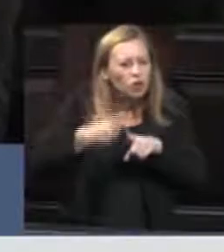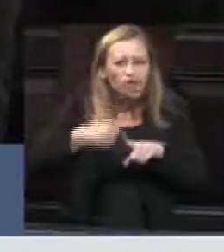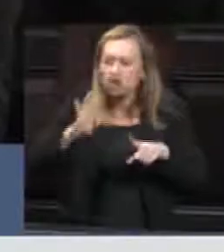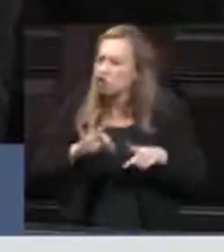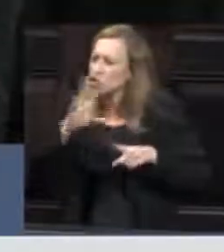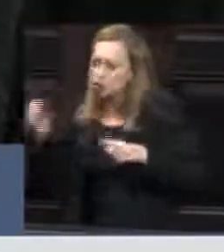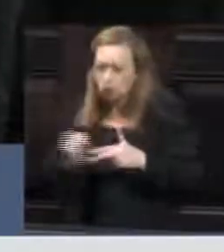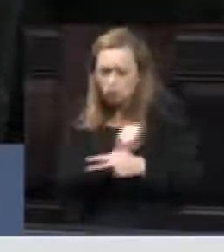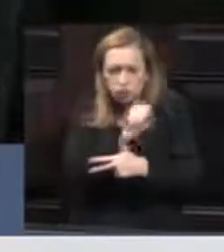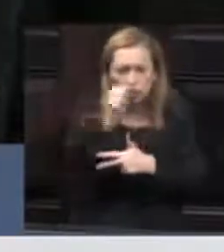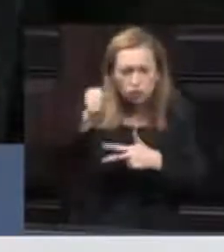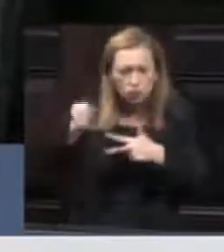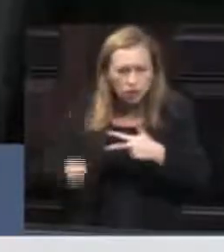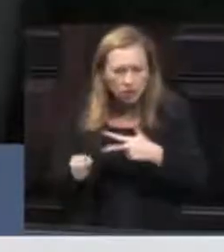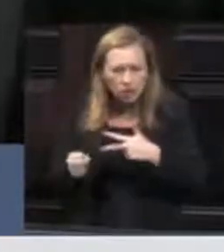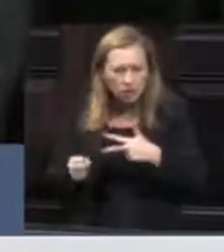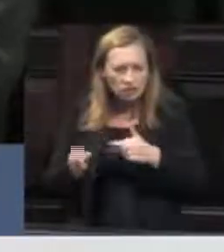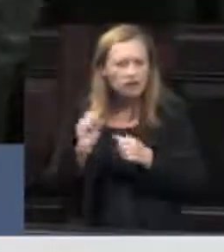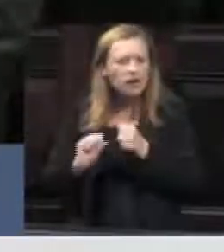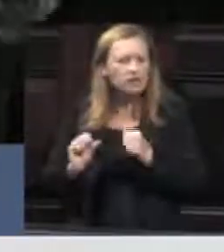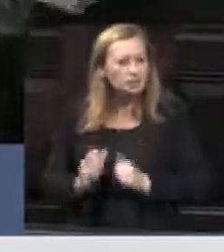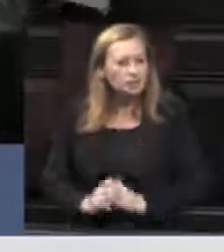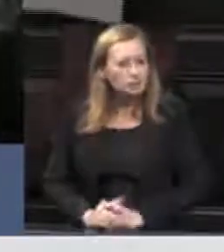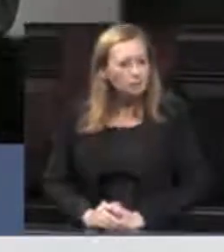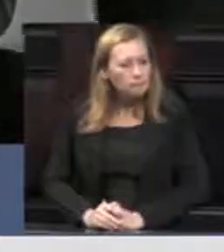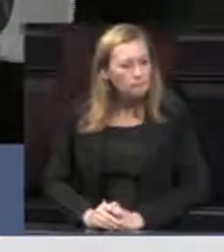poderes o fazem.